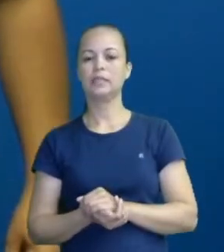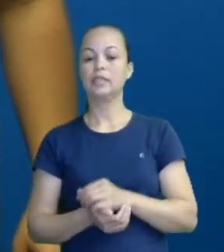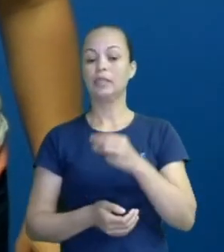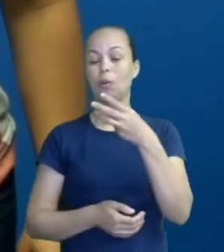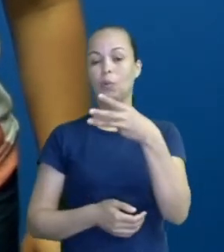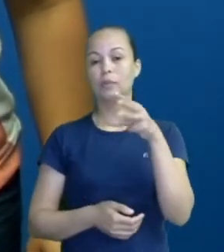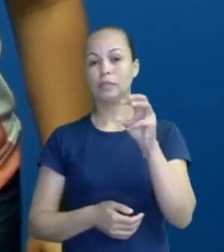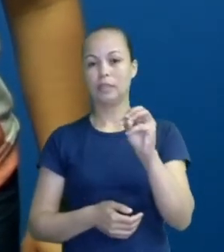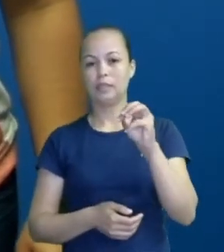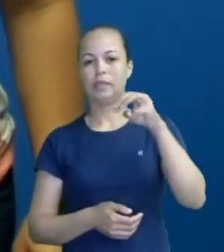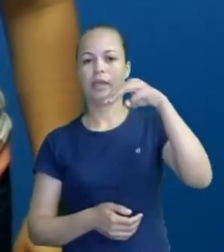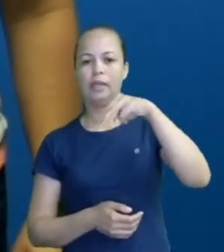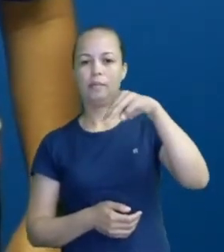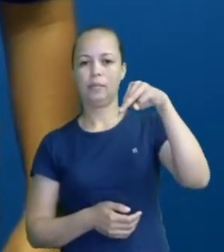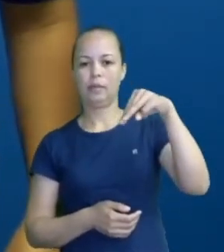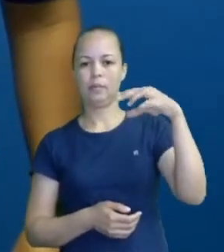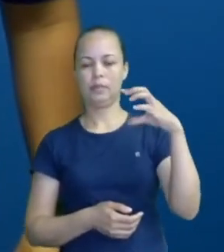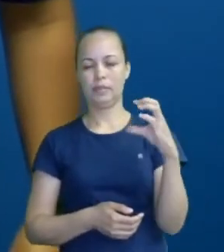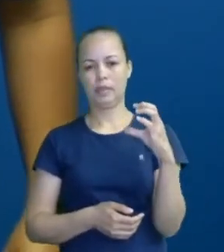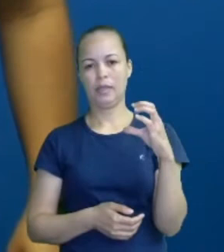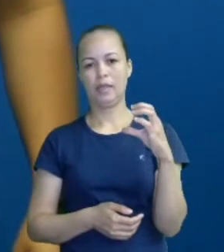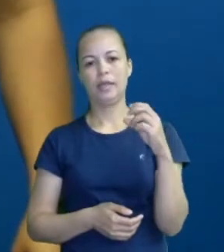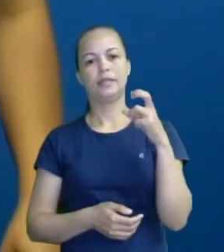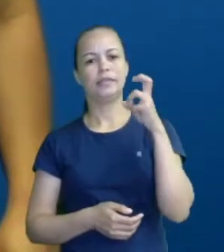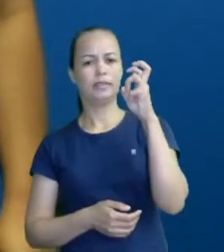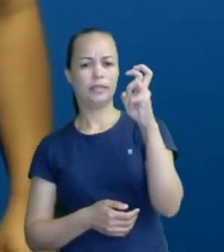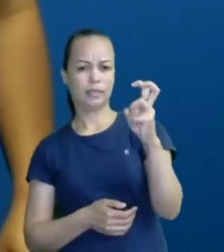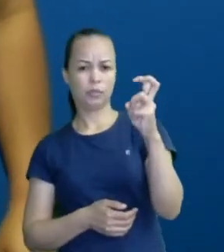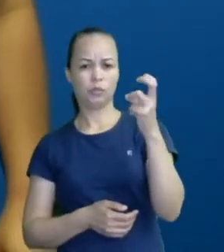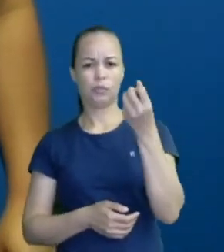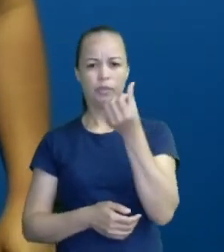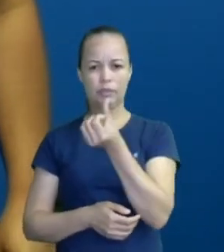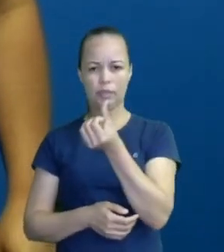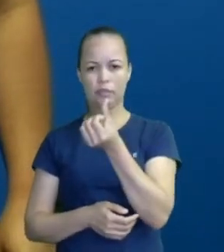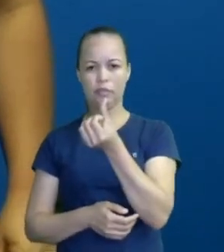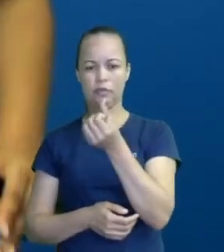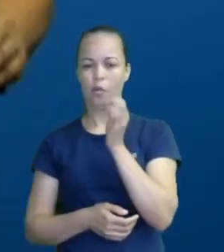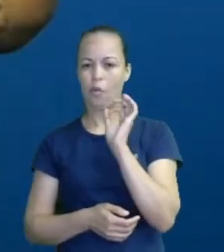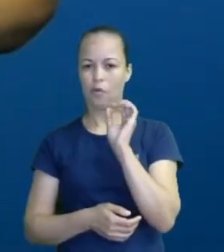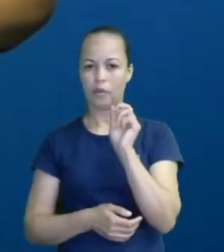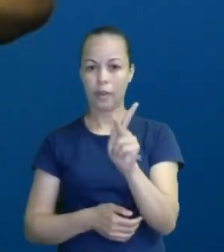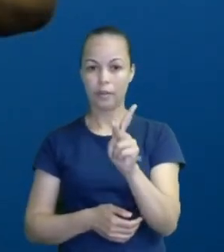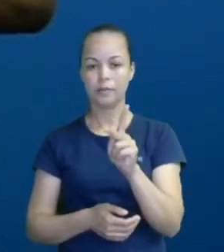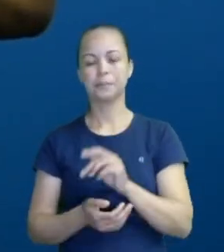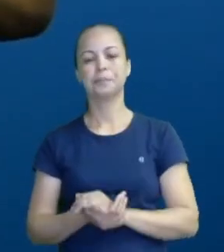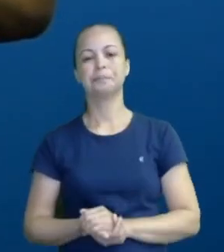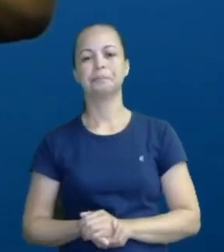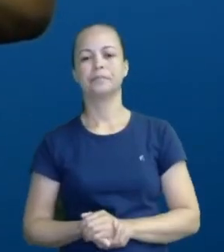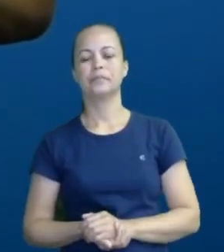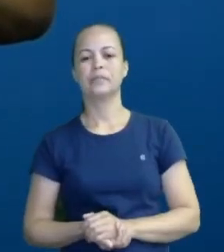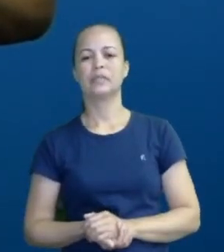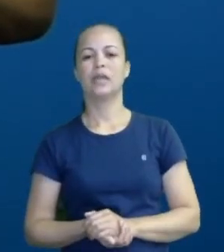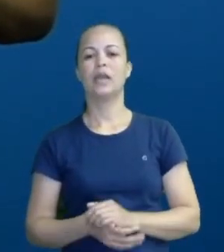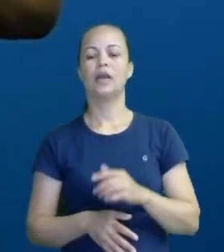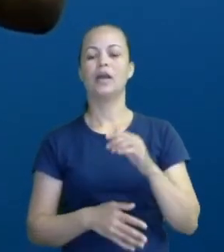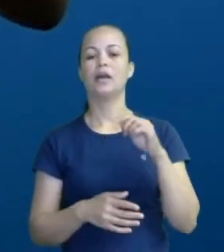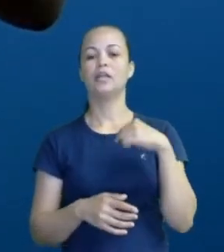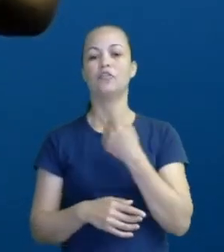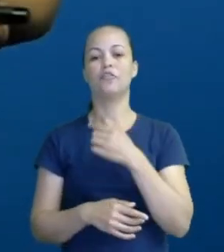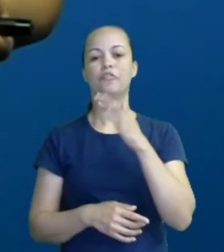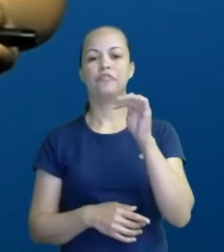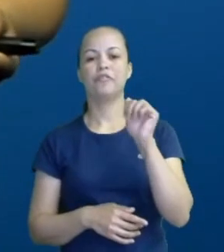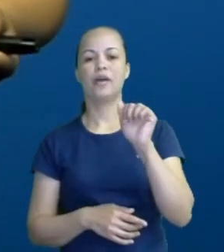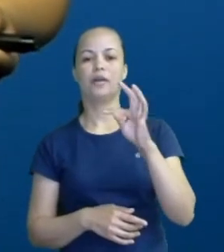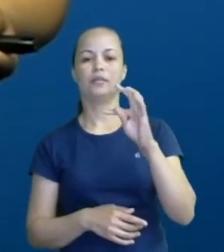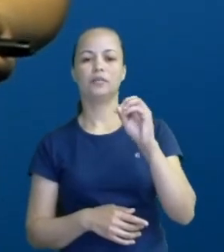é o MMC de 5 e 6, tá certo? Então, é a nossa fatoração,